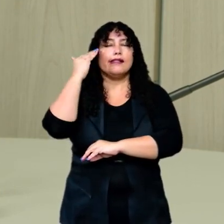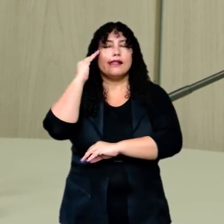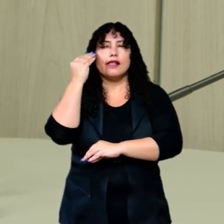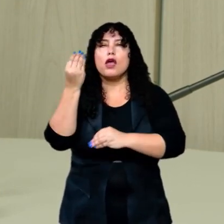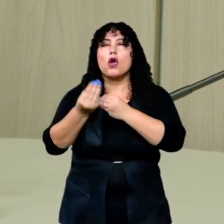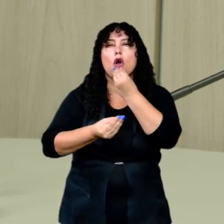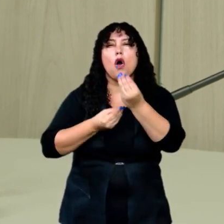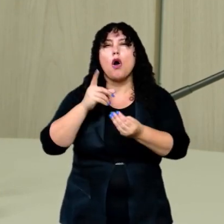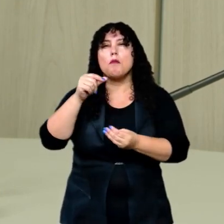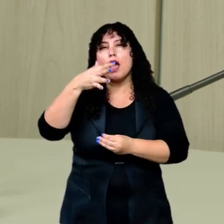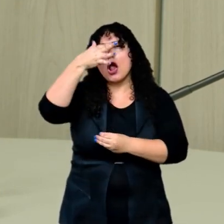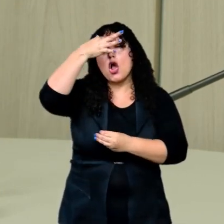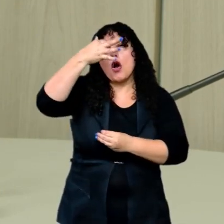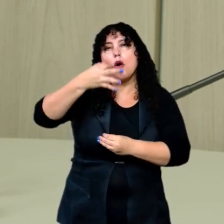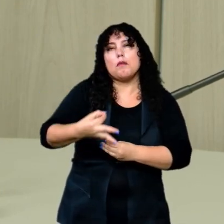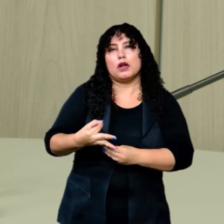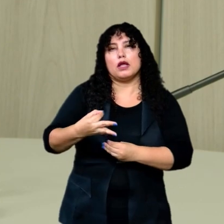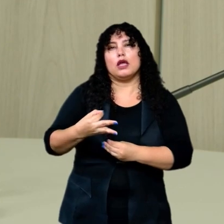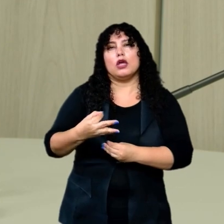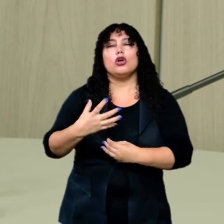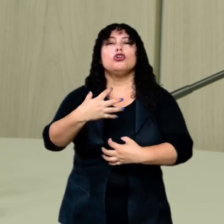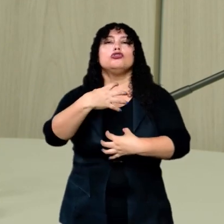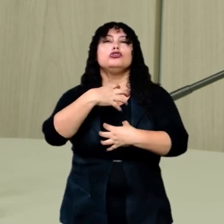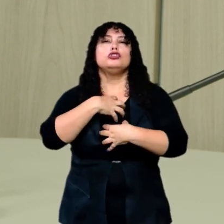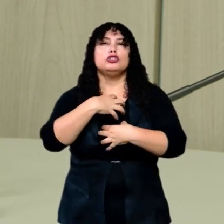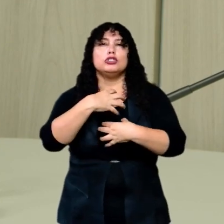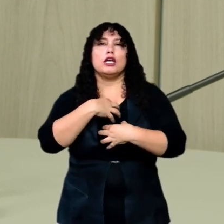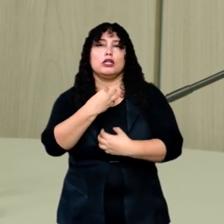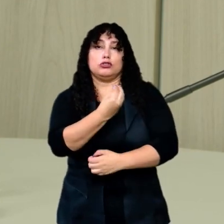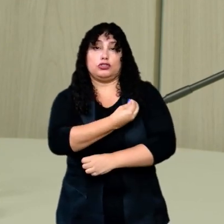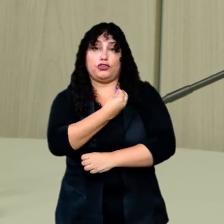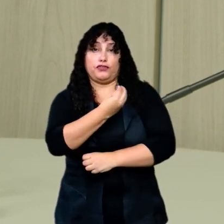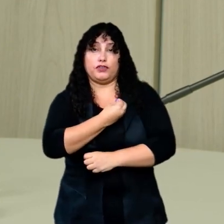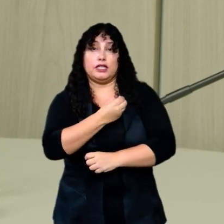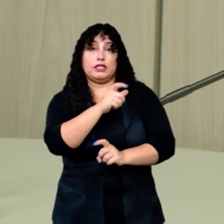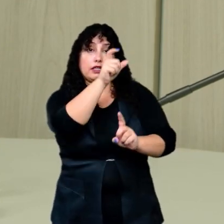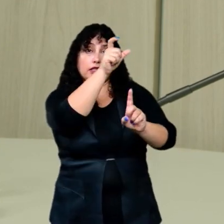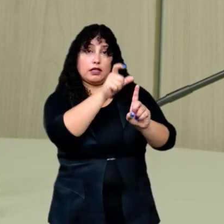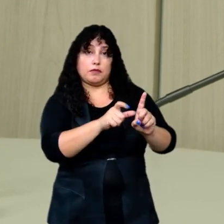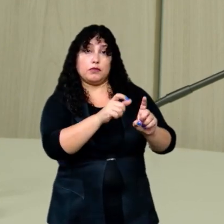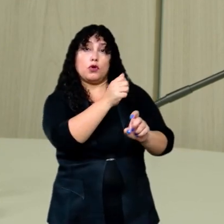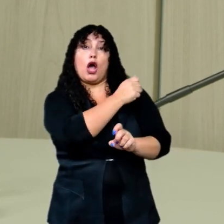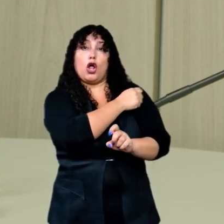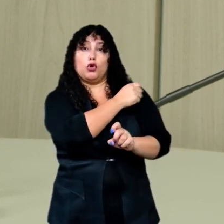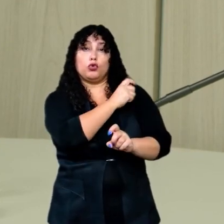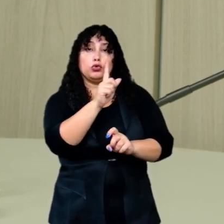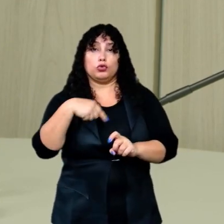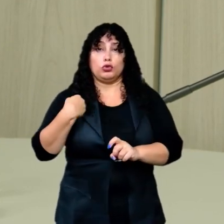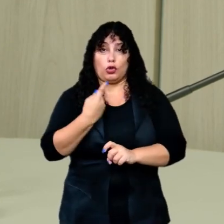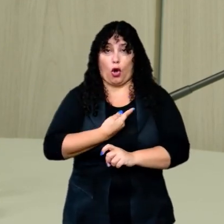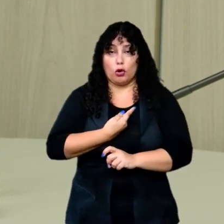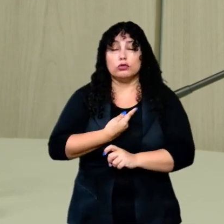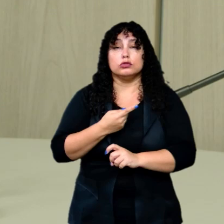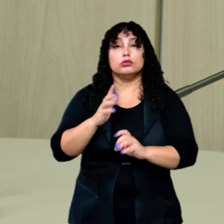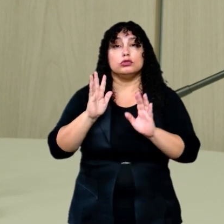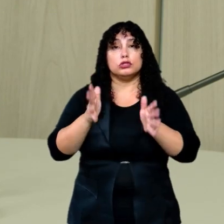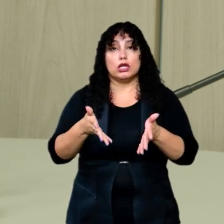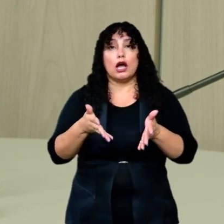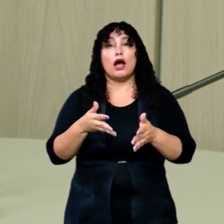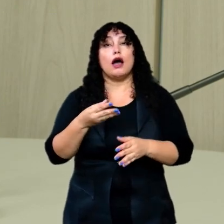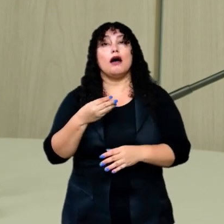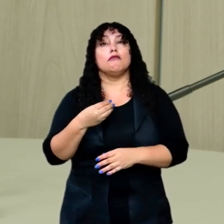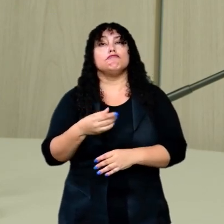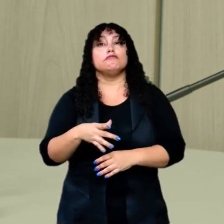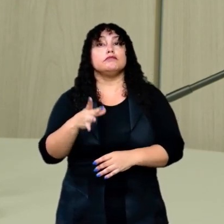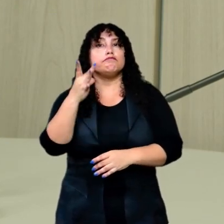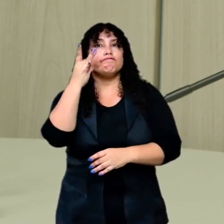a compreender como que é o modo de vida, né, desse estudante nosso, né? Já presenciei